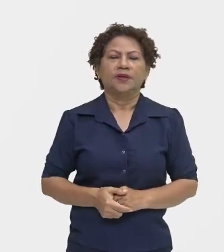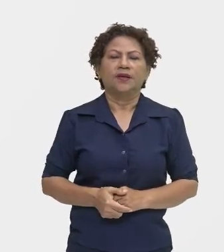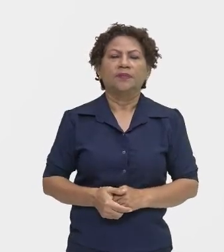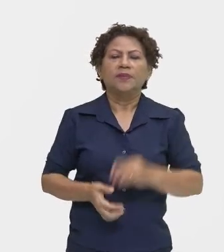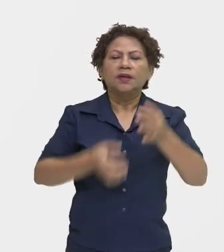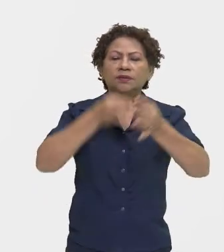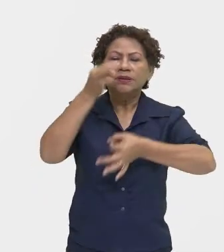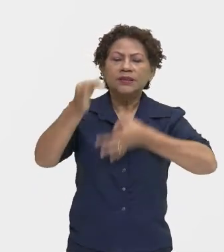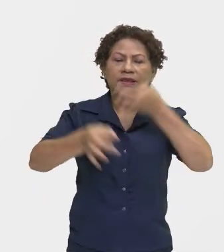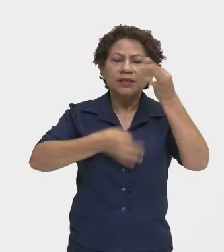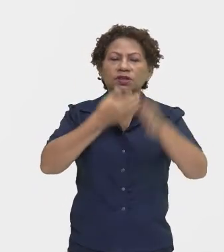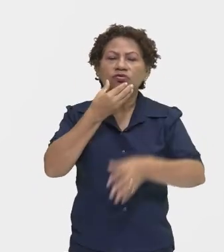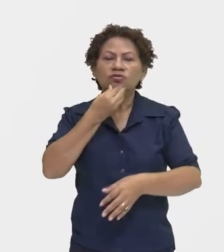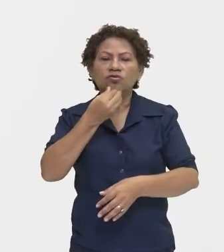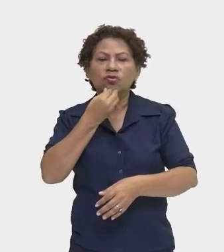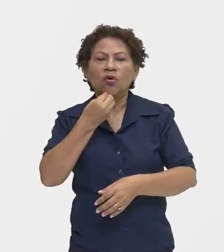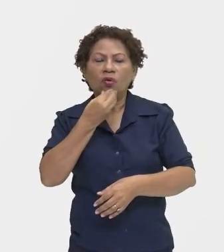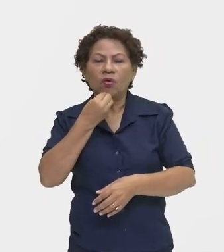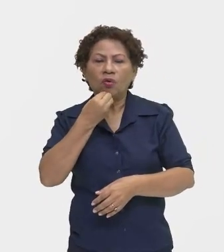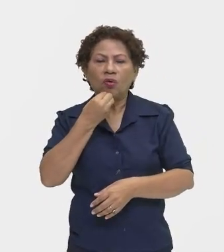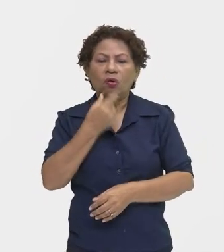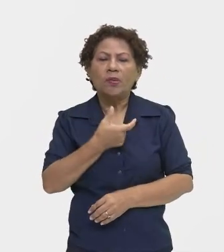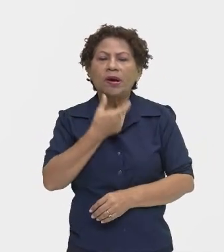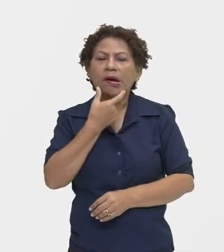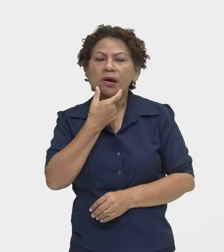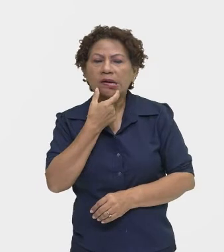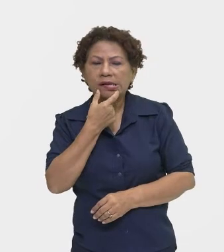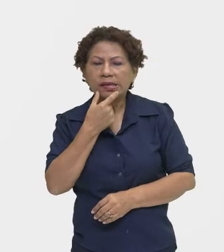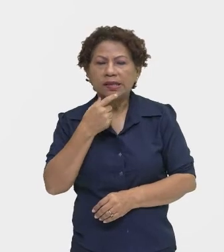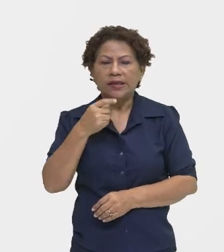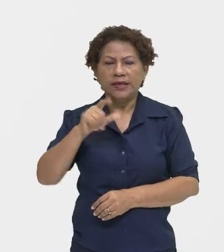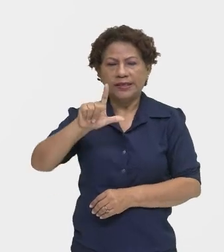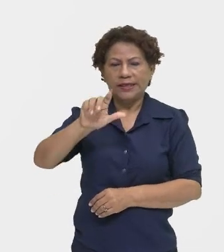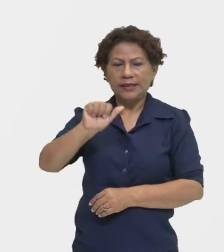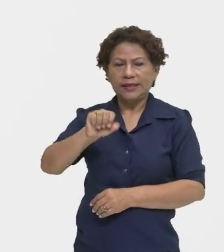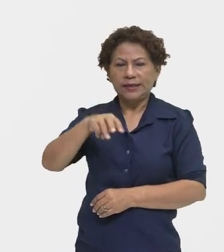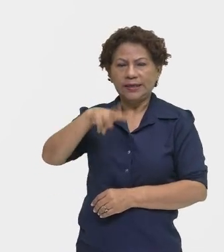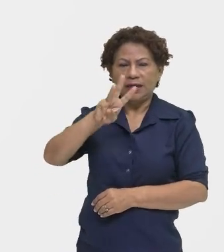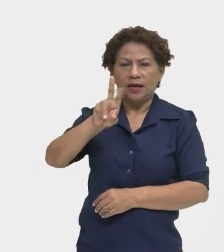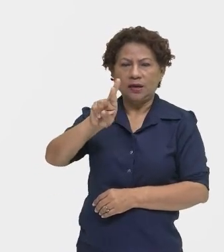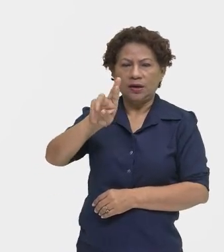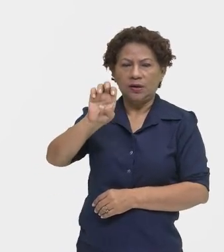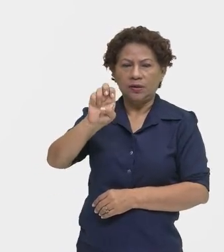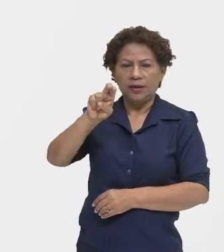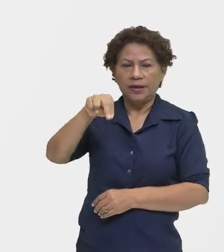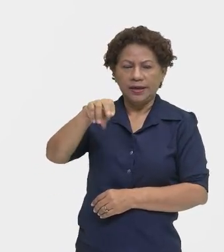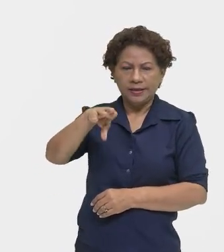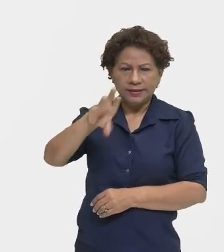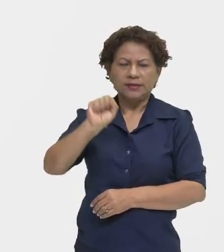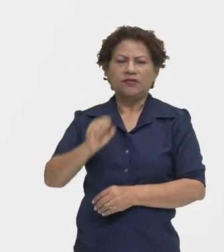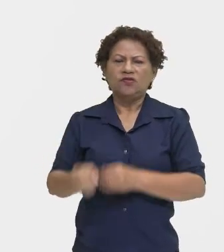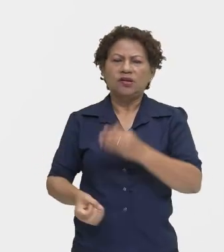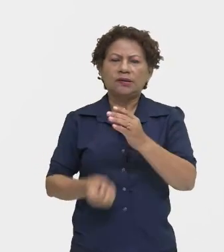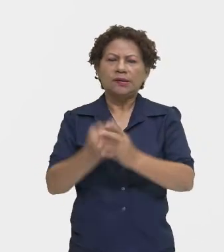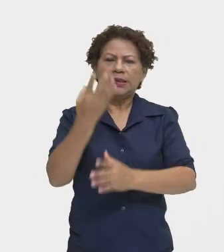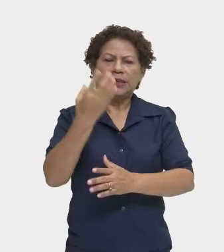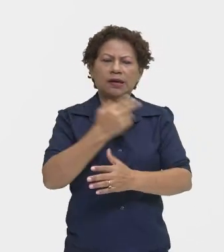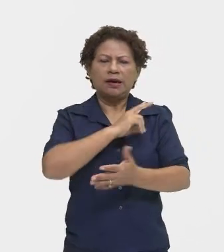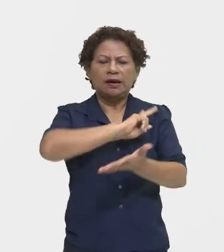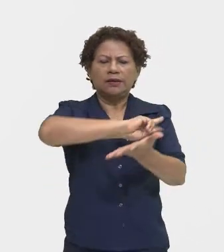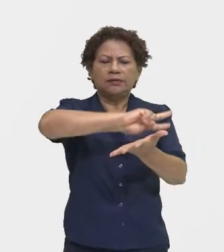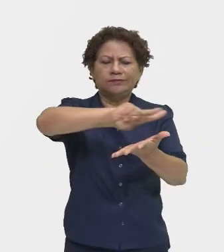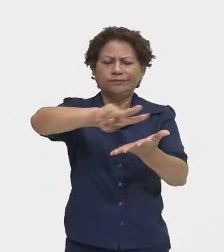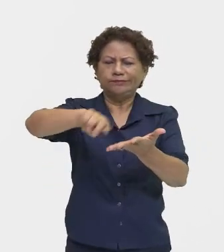tá? Para denominar a arte popular que estava sendo criada em publicidade no desenho industrial,